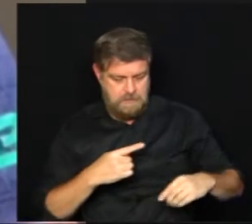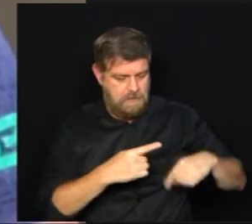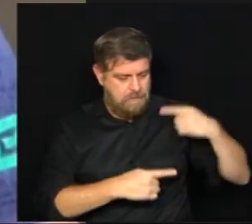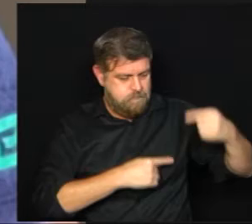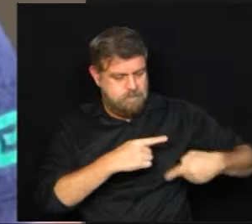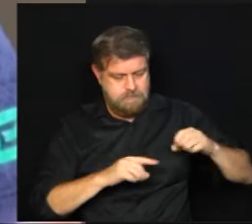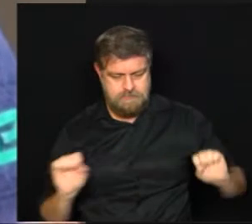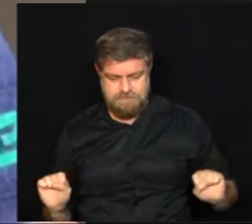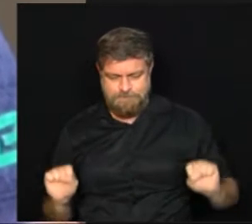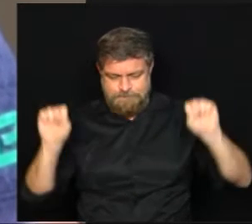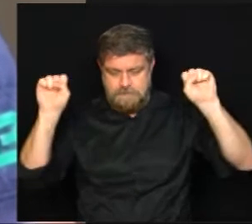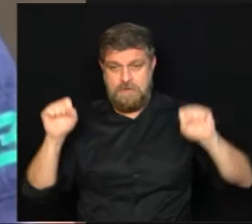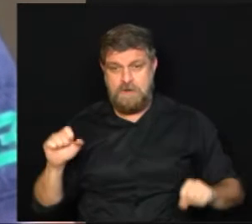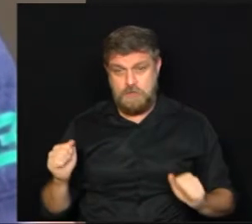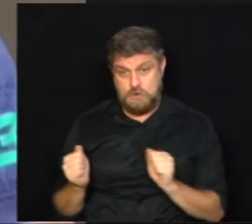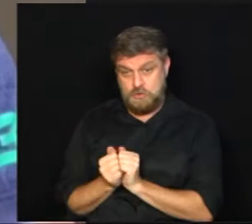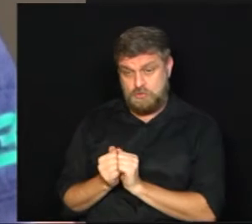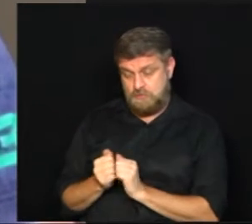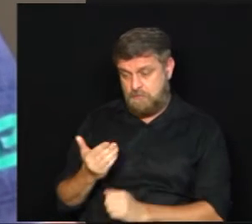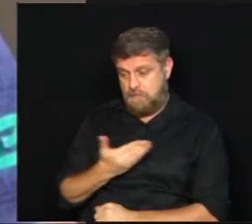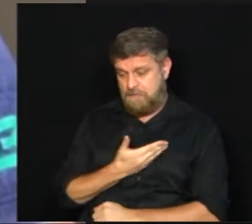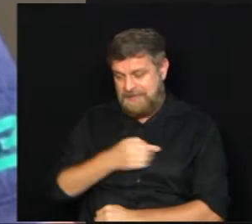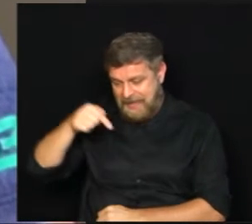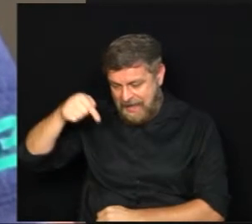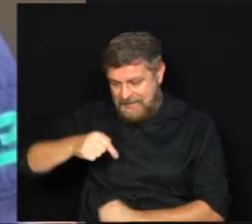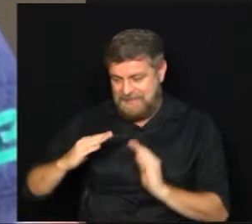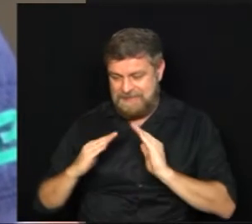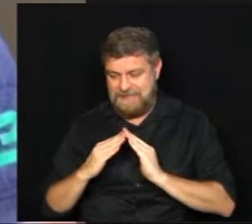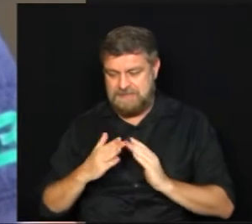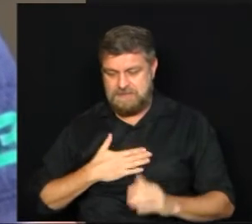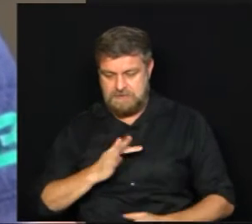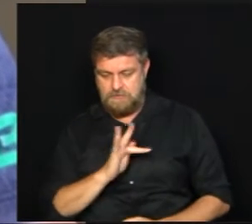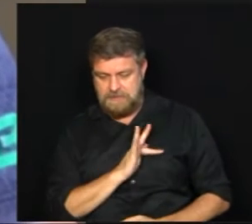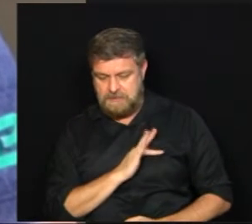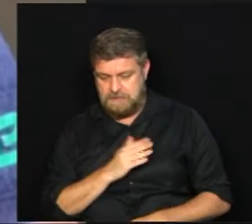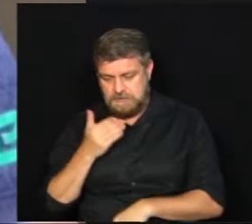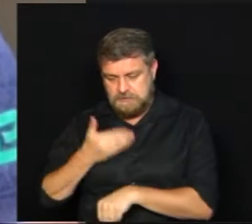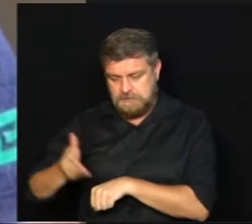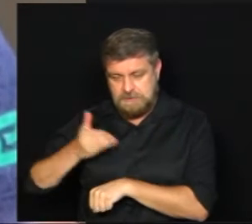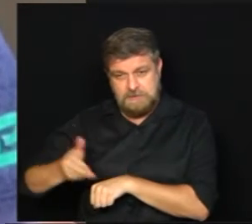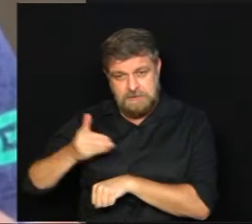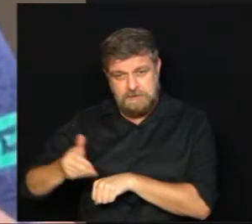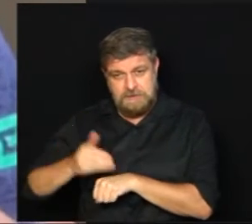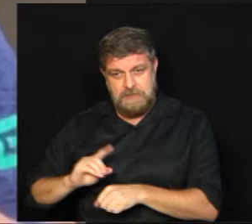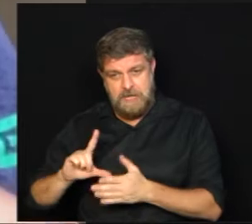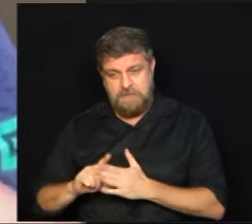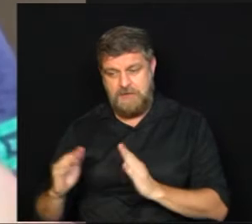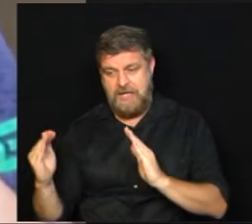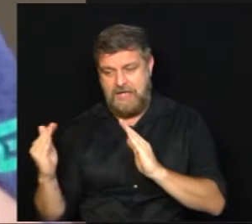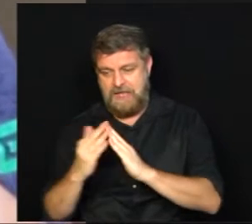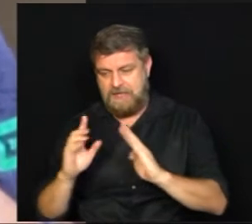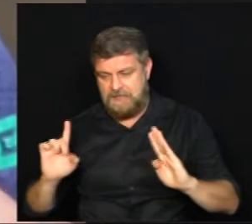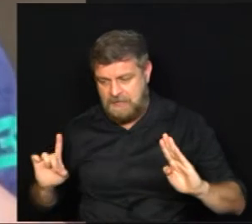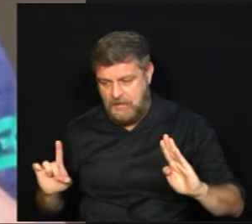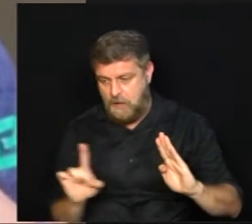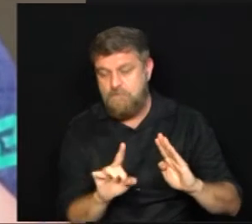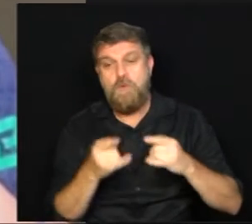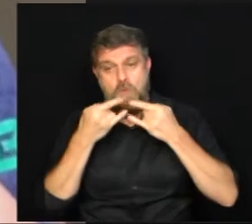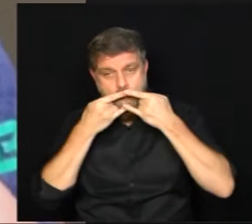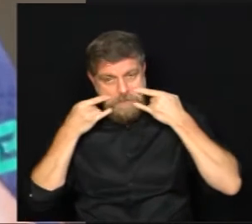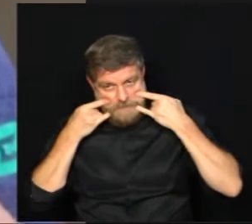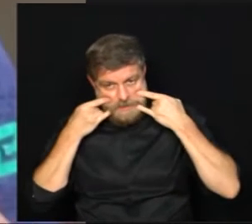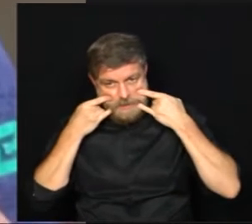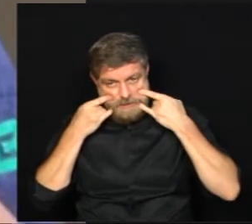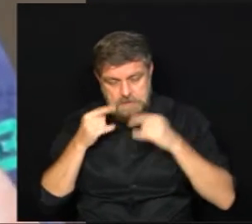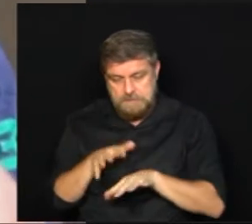mais uma atleta. Tá. E a gente fica aqui, treina aqui. Quando eu vou para casa, né, eu vou de máscara, tudo certinho. Quando eu chego aqui, eu